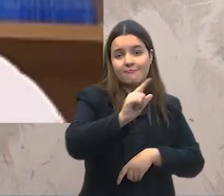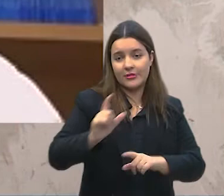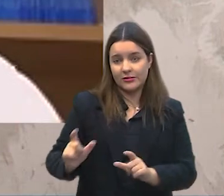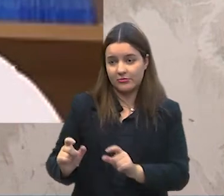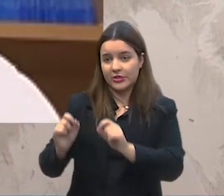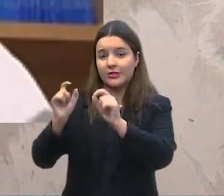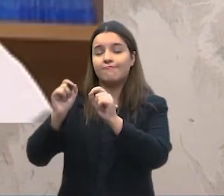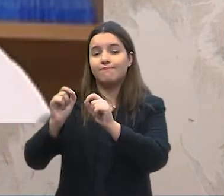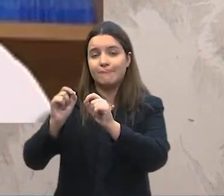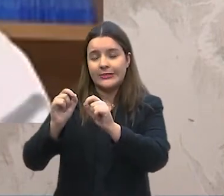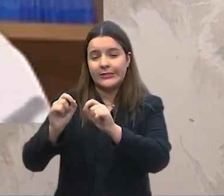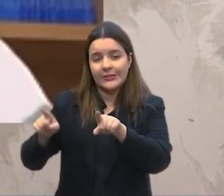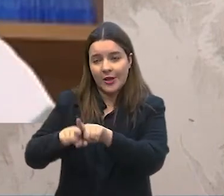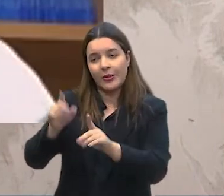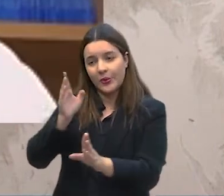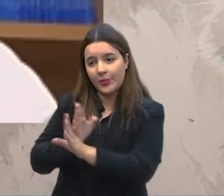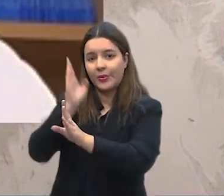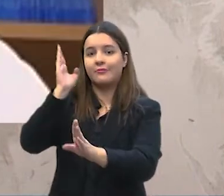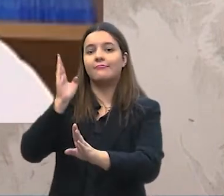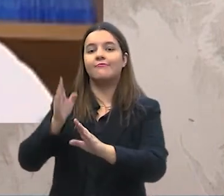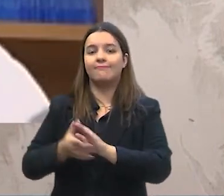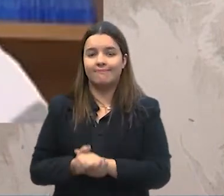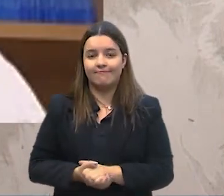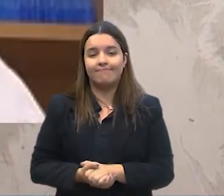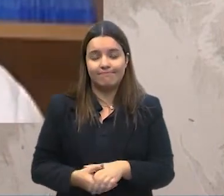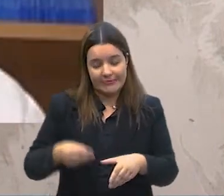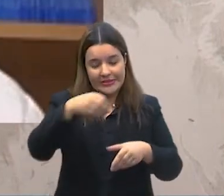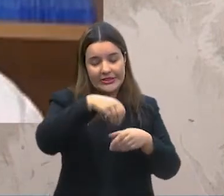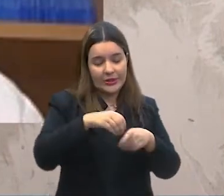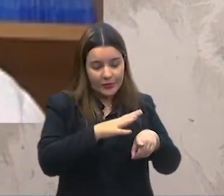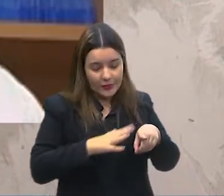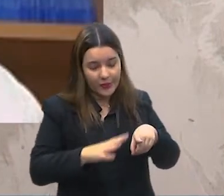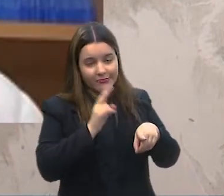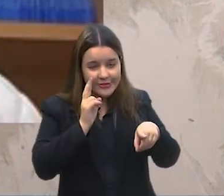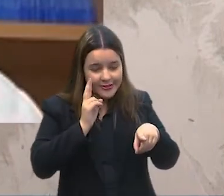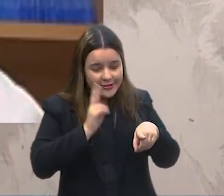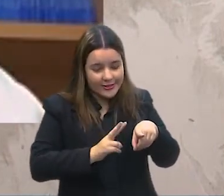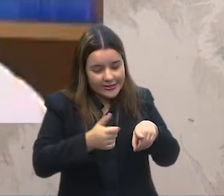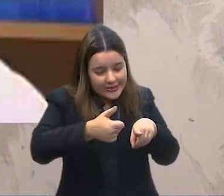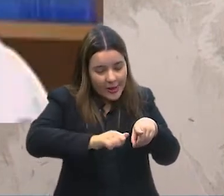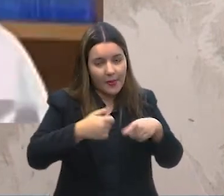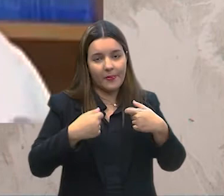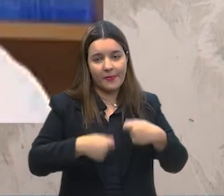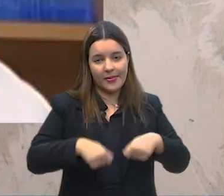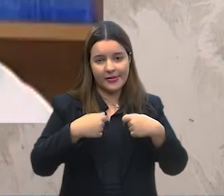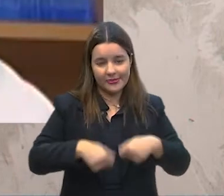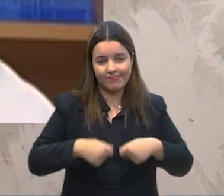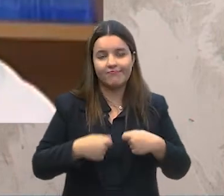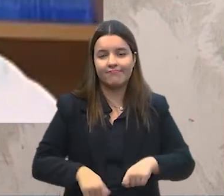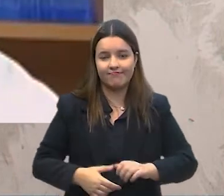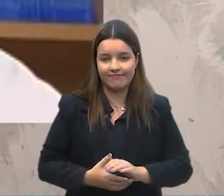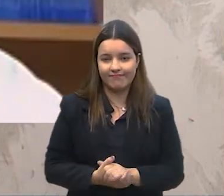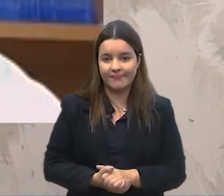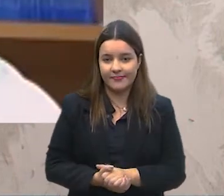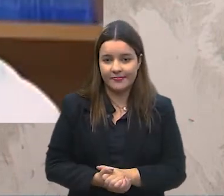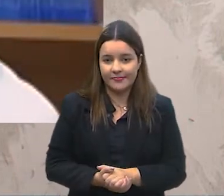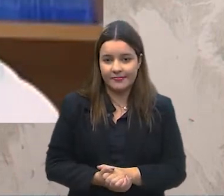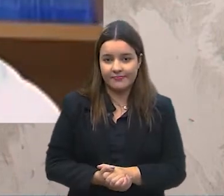sítio na próstata, dentro da próstata, e esta próstata apresenta hiperplasia prostática